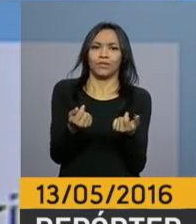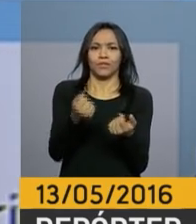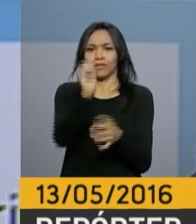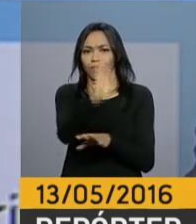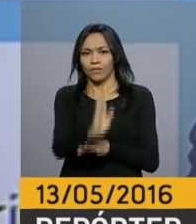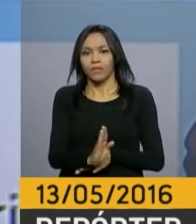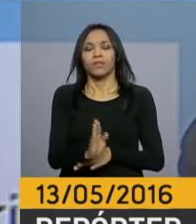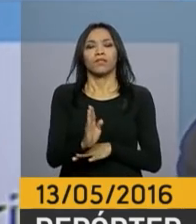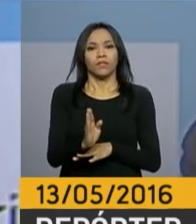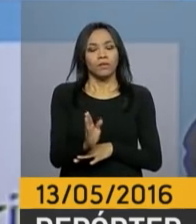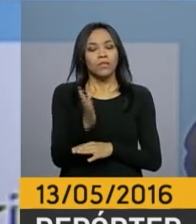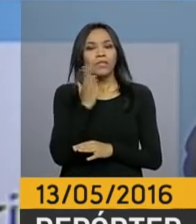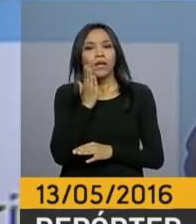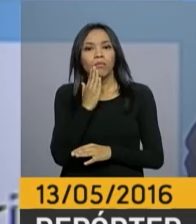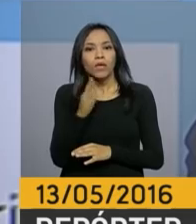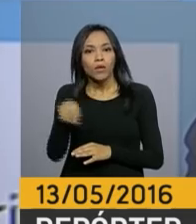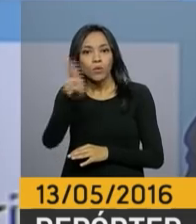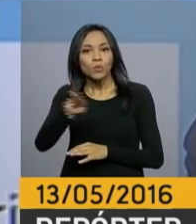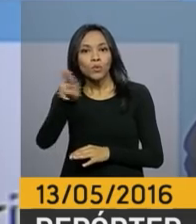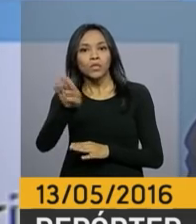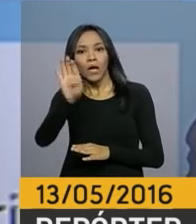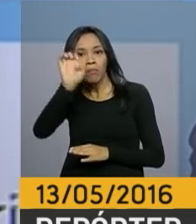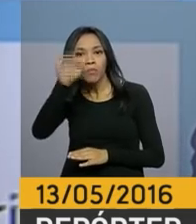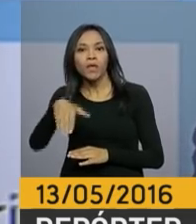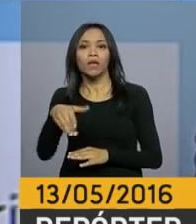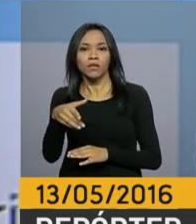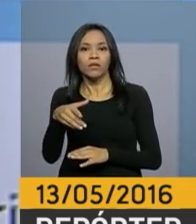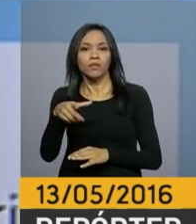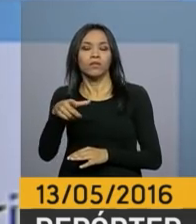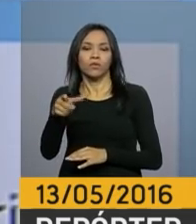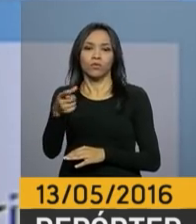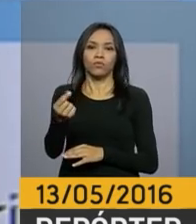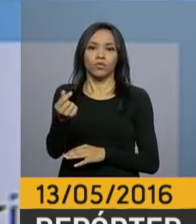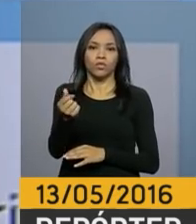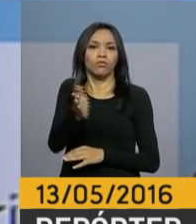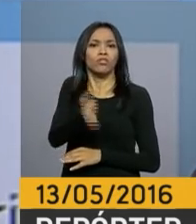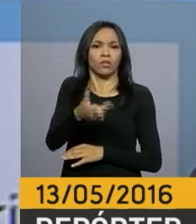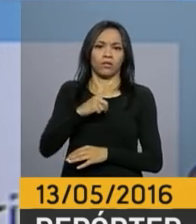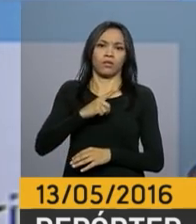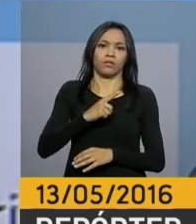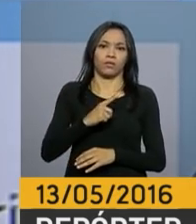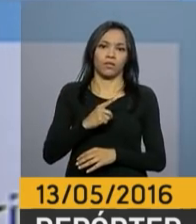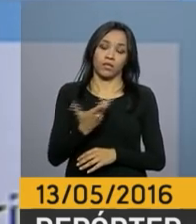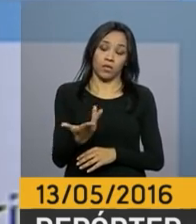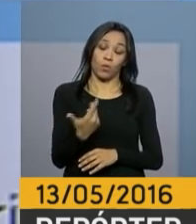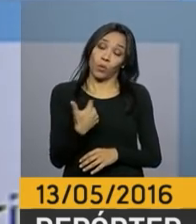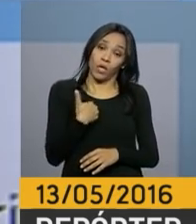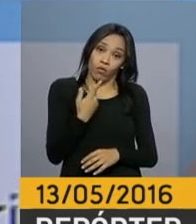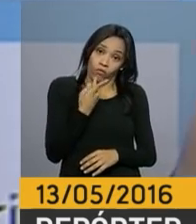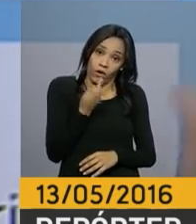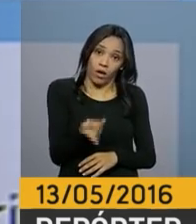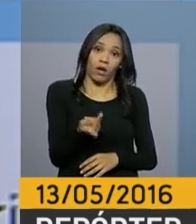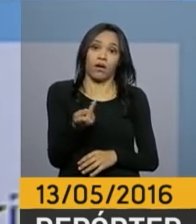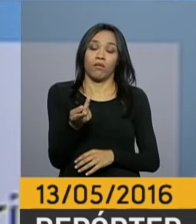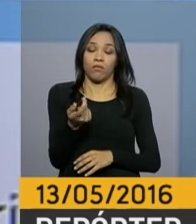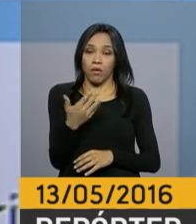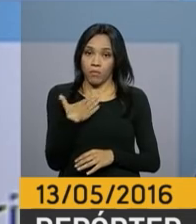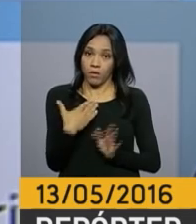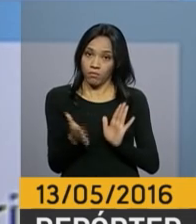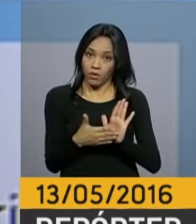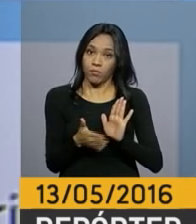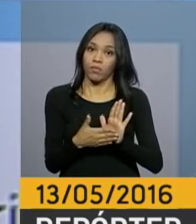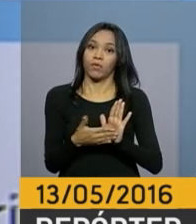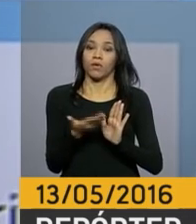e otimizar o gasto dos recursos que já temos Então o que eu tô me propondo que eu já falei que é a minha